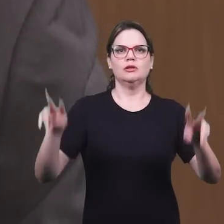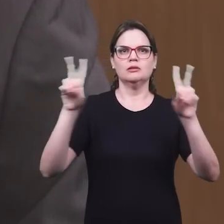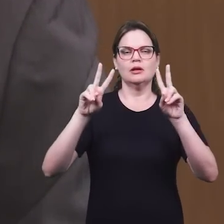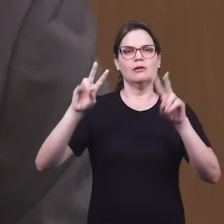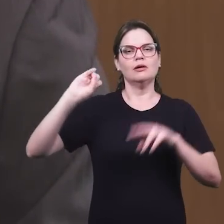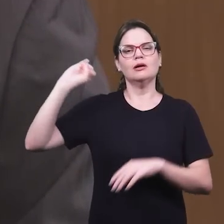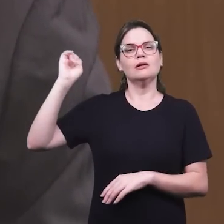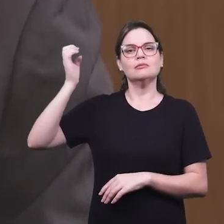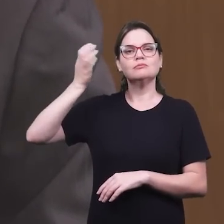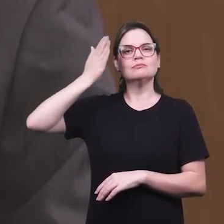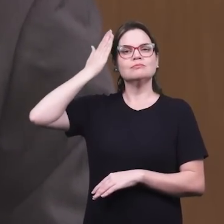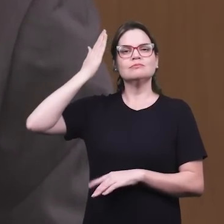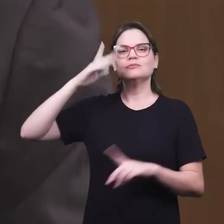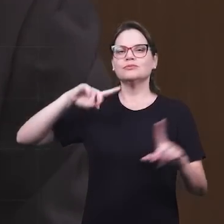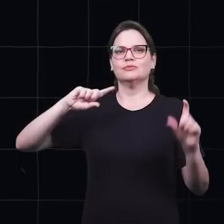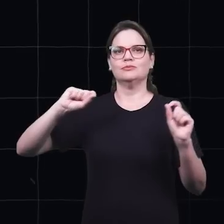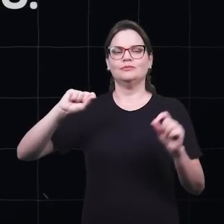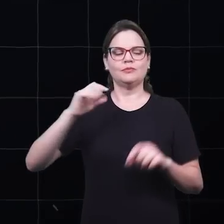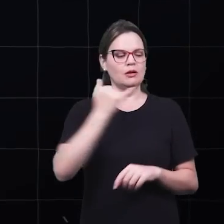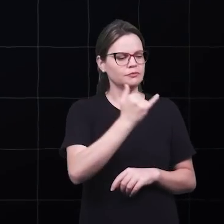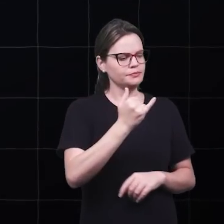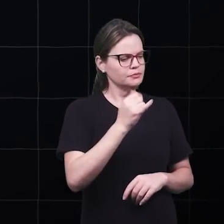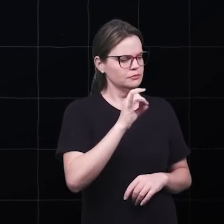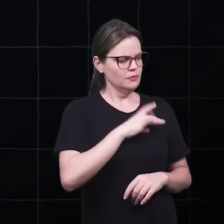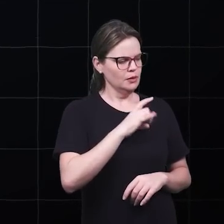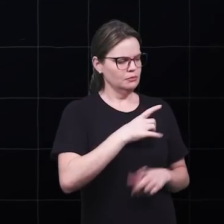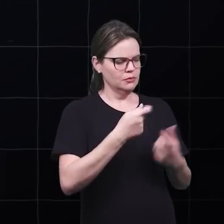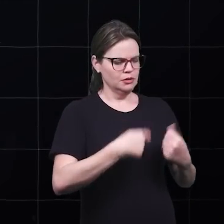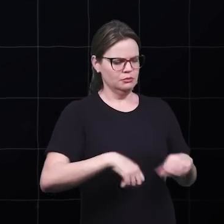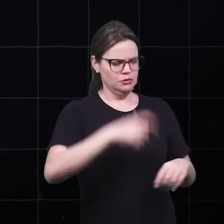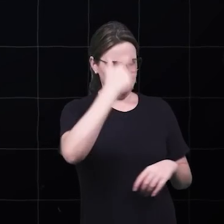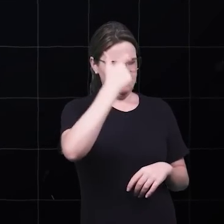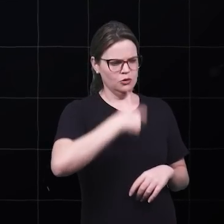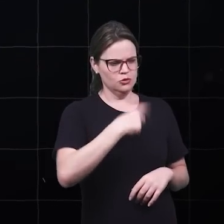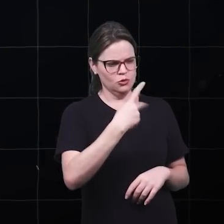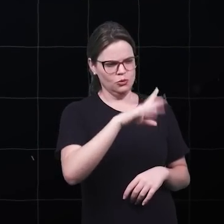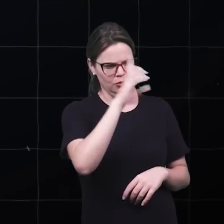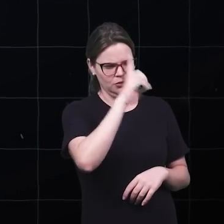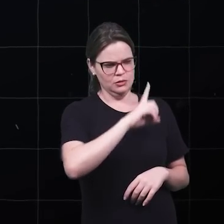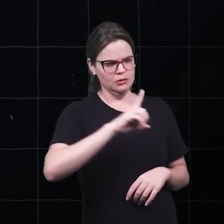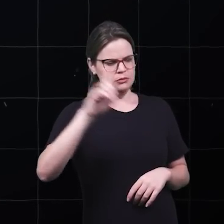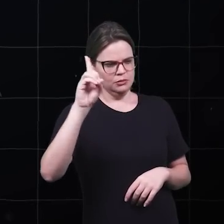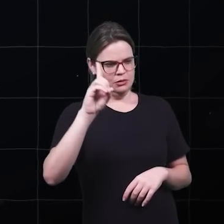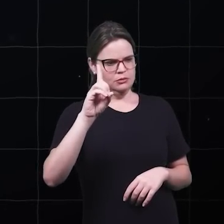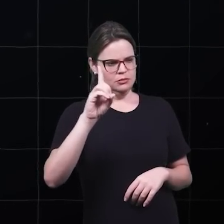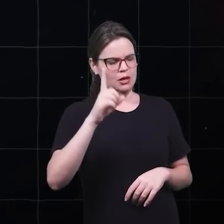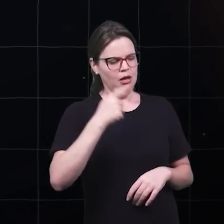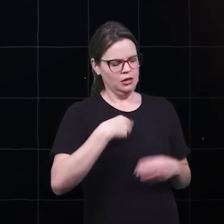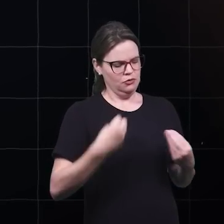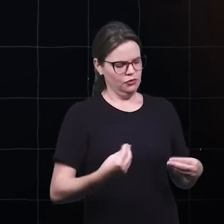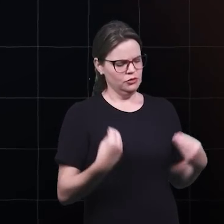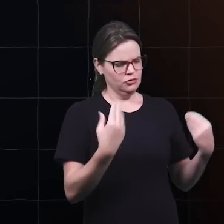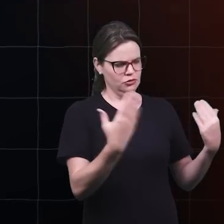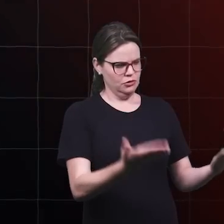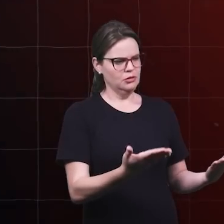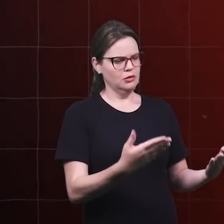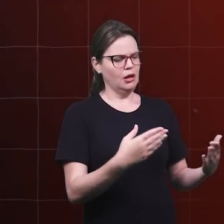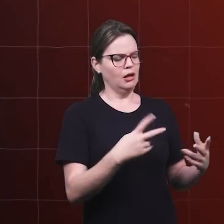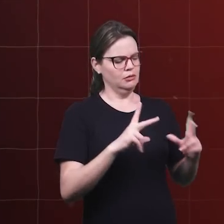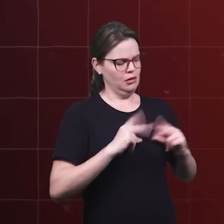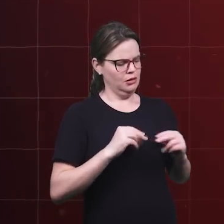vem, ele falou para Abraão: não temas, Abraão, eu sou teu escudo, teu grandíssimo galardão.